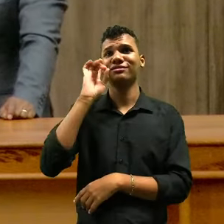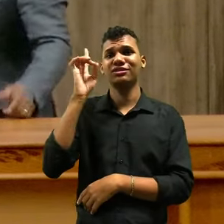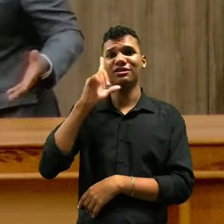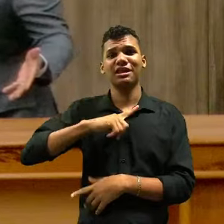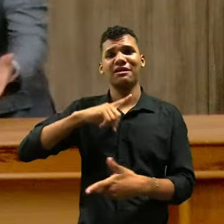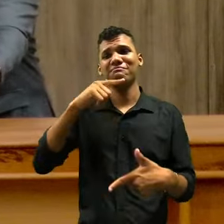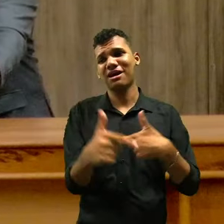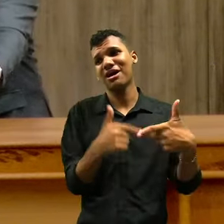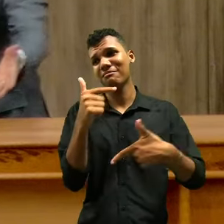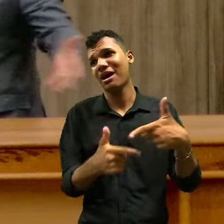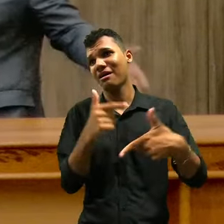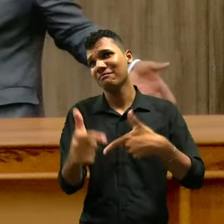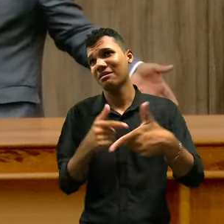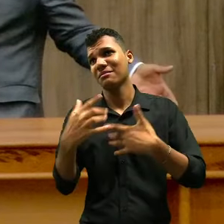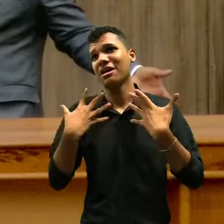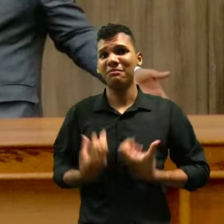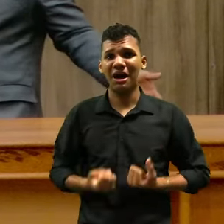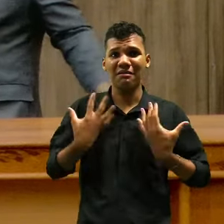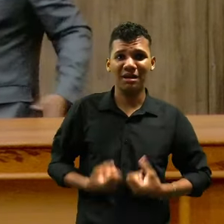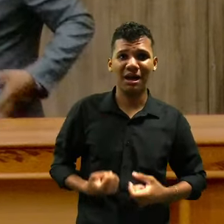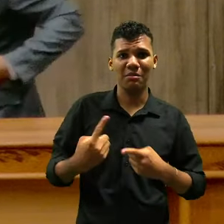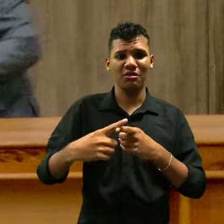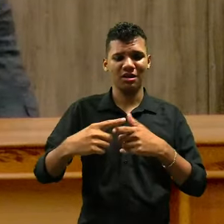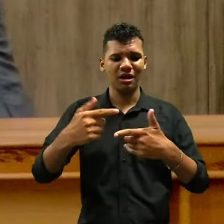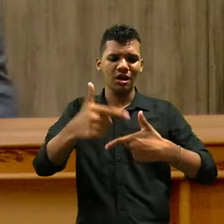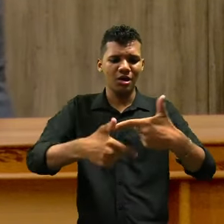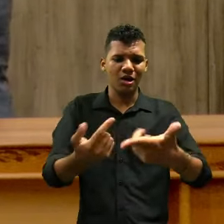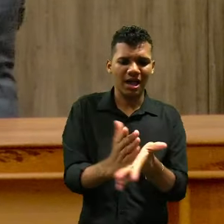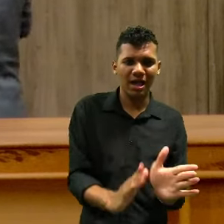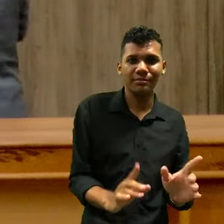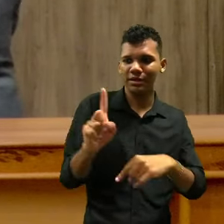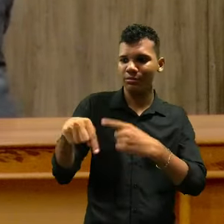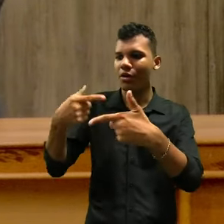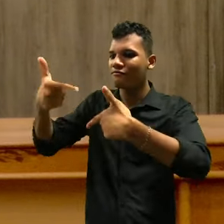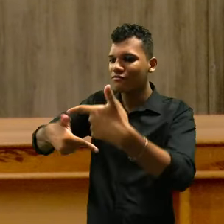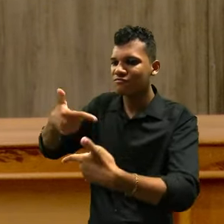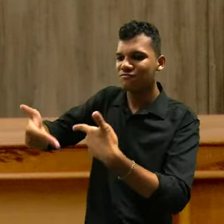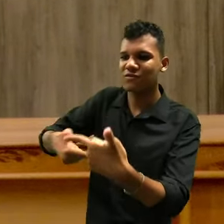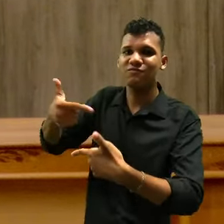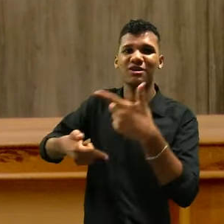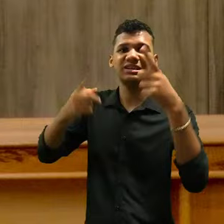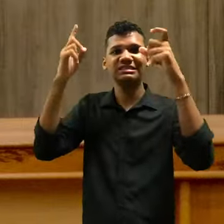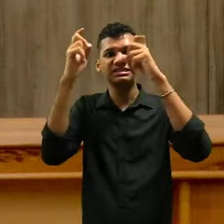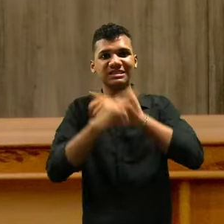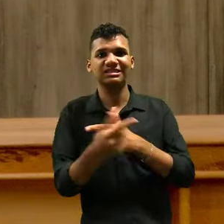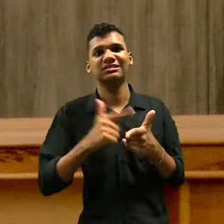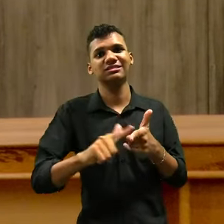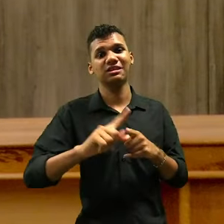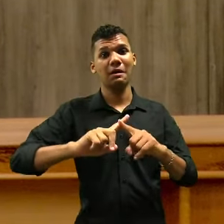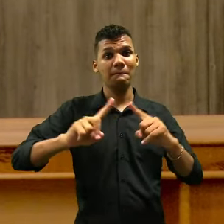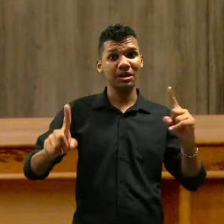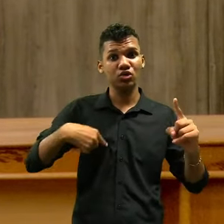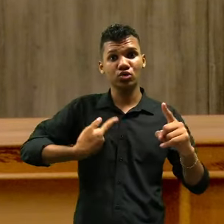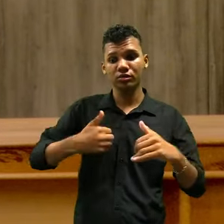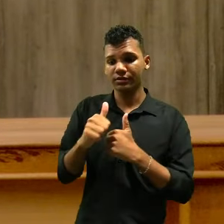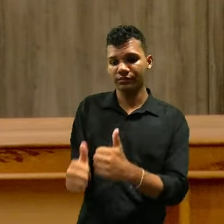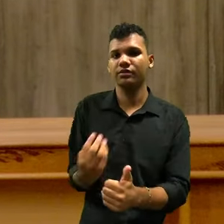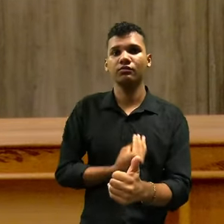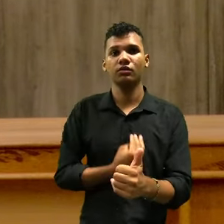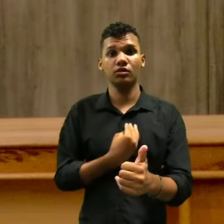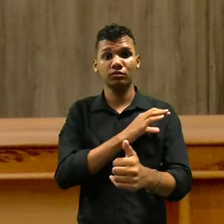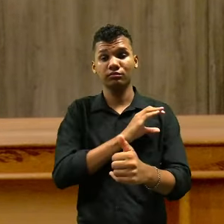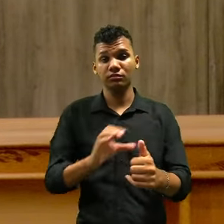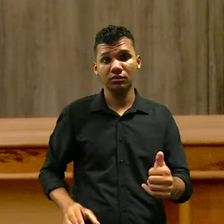é saindo uma e entrando outra é claro que nós vamos seguindo a vida com com Cristo